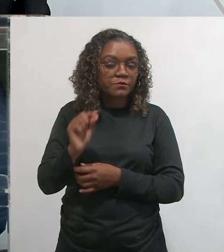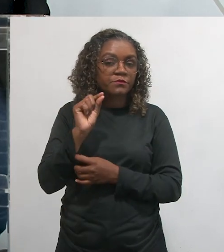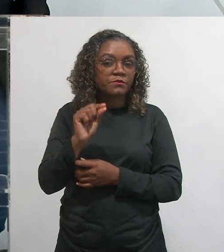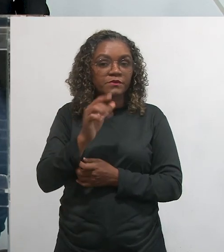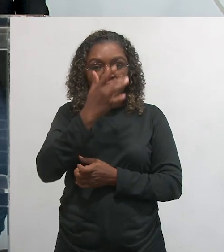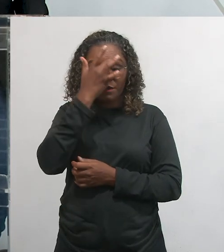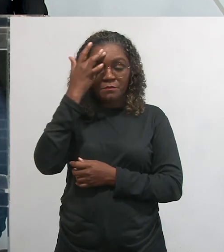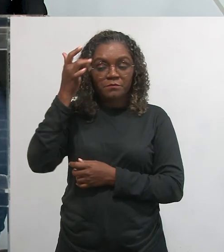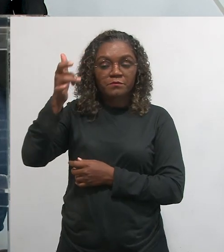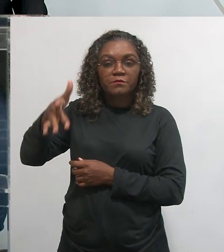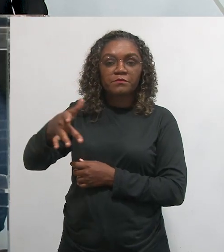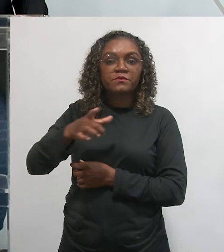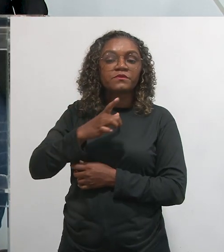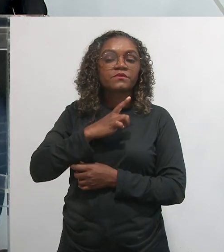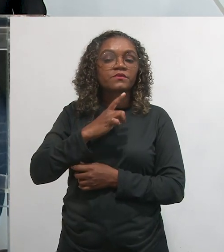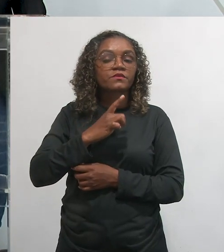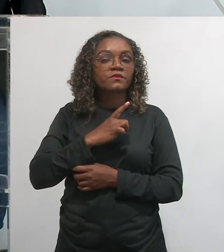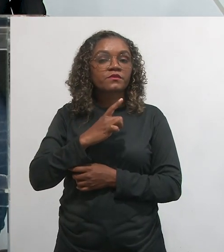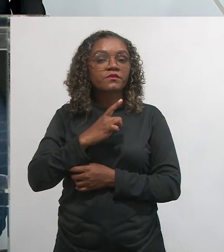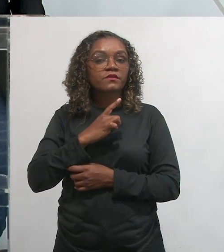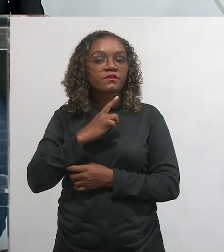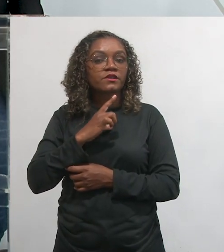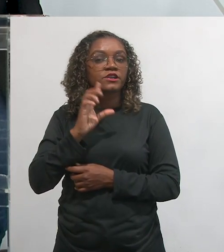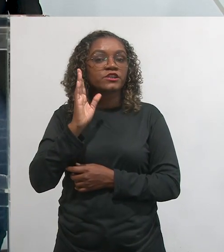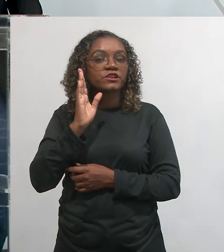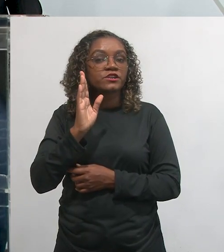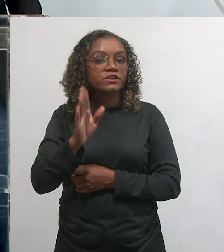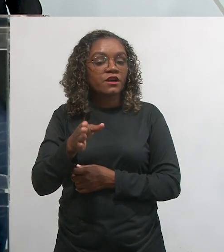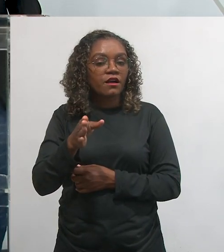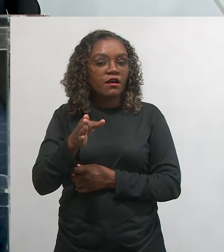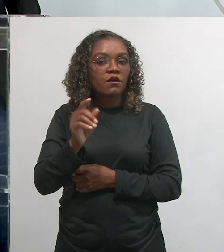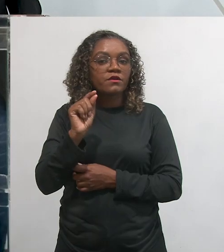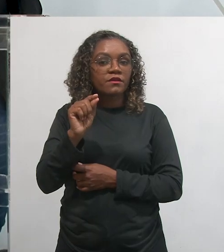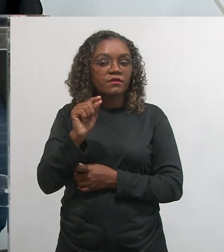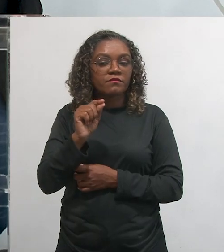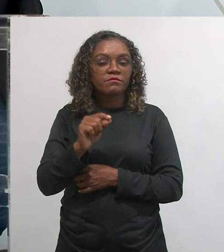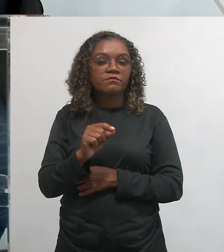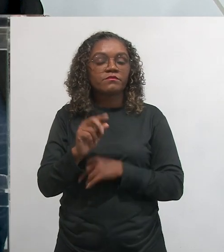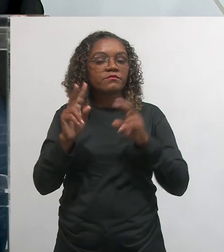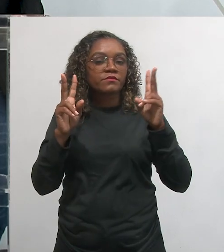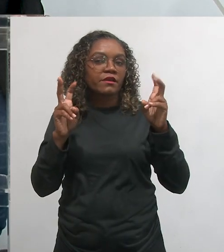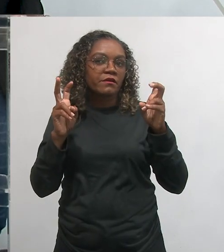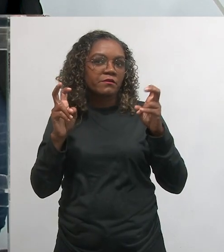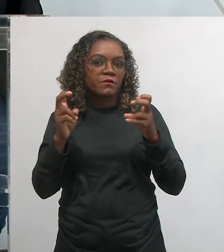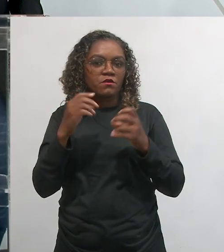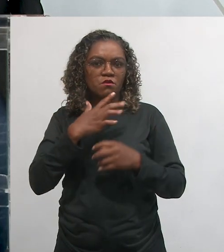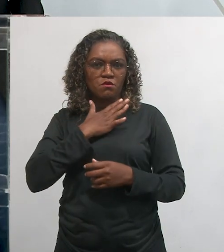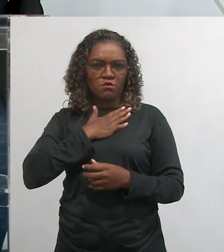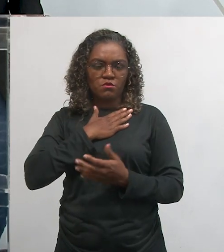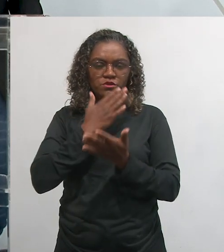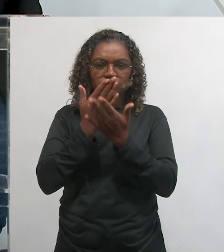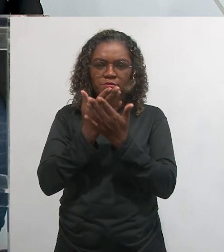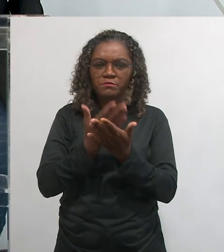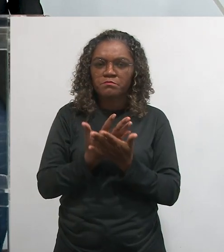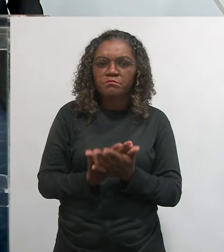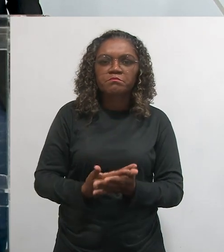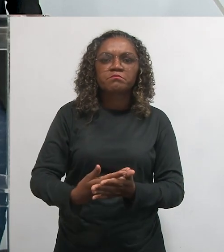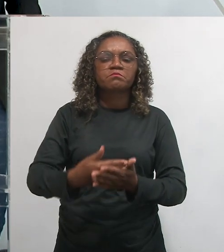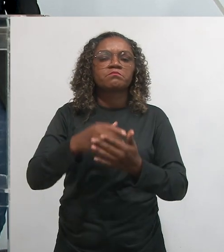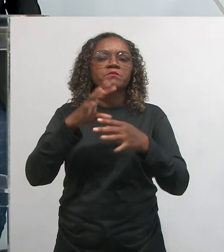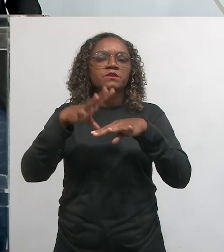particularidades, tem aquelas pessoas que já nascem com a propensão às formas, a